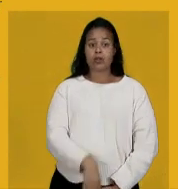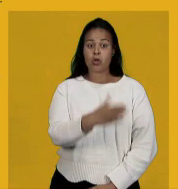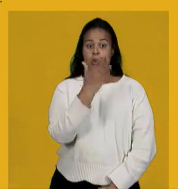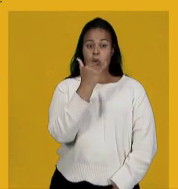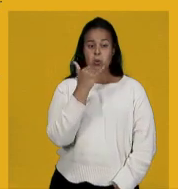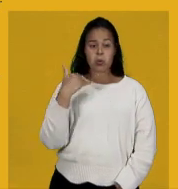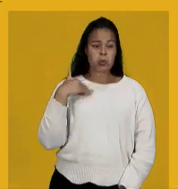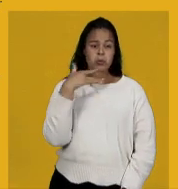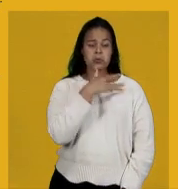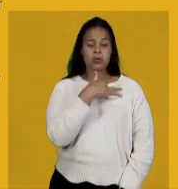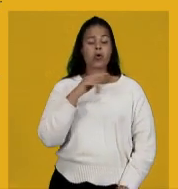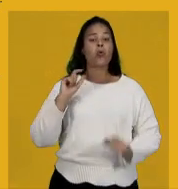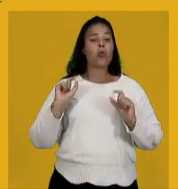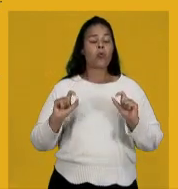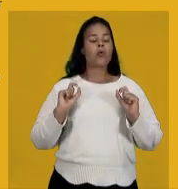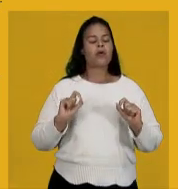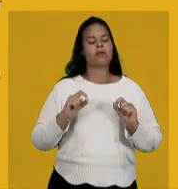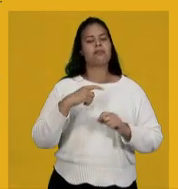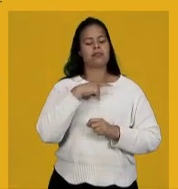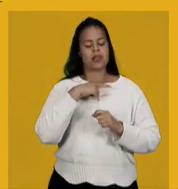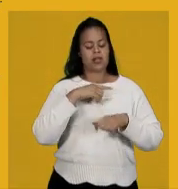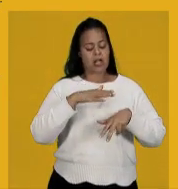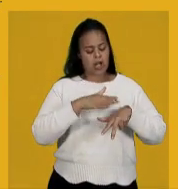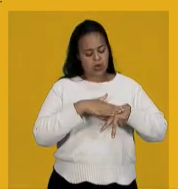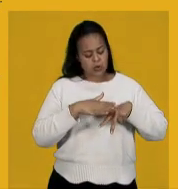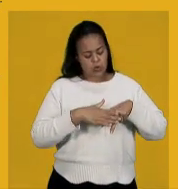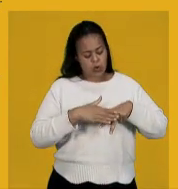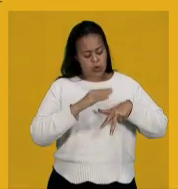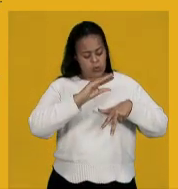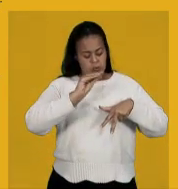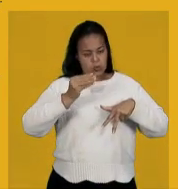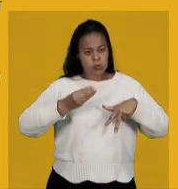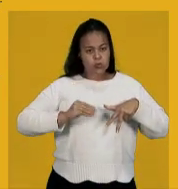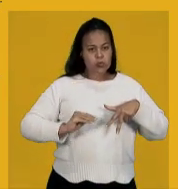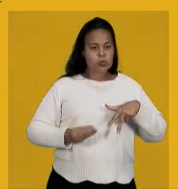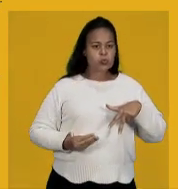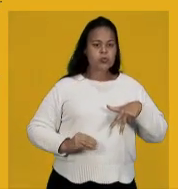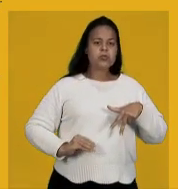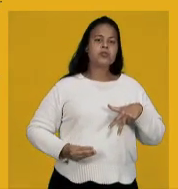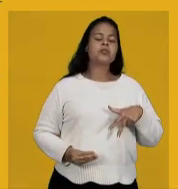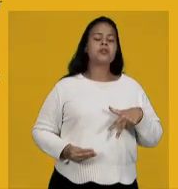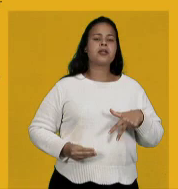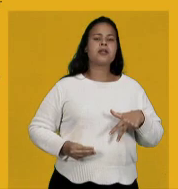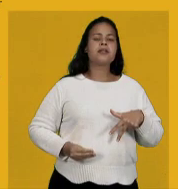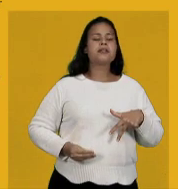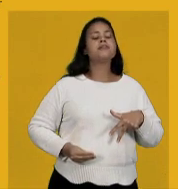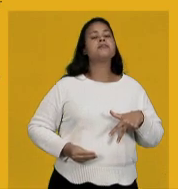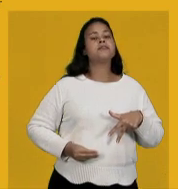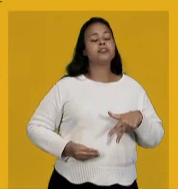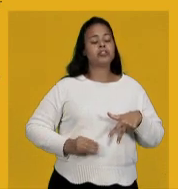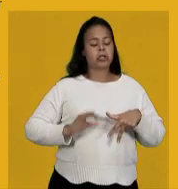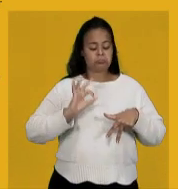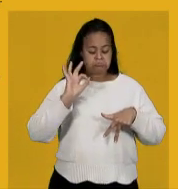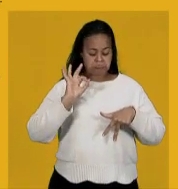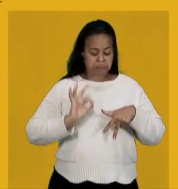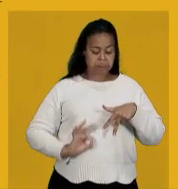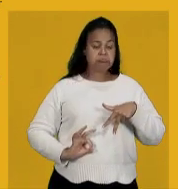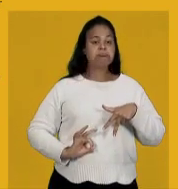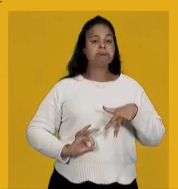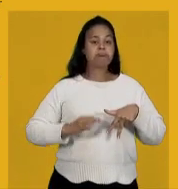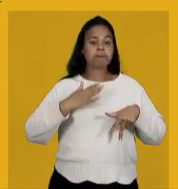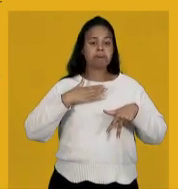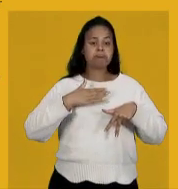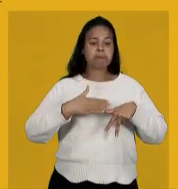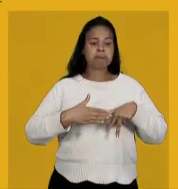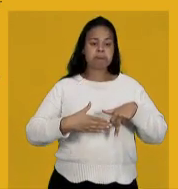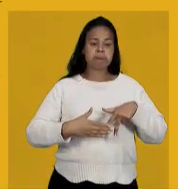Alimentação saudável é aquela que oferece ao corpo os nutrientes necessários para o seu bom funcionamento, permitindo que o indivíduo tenha